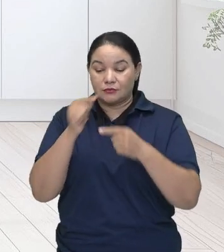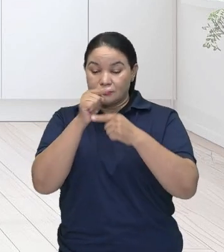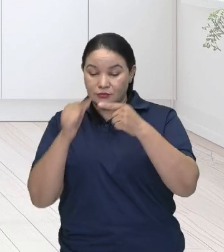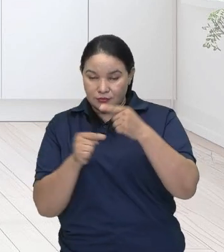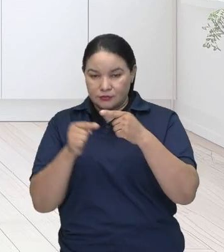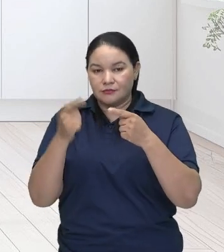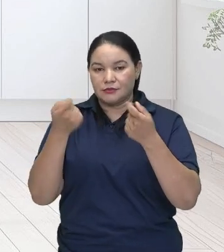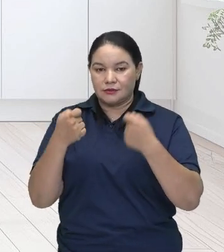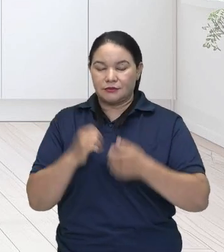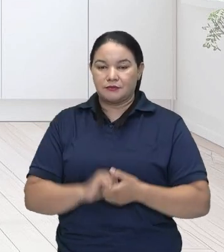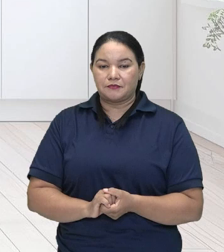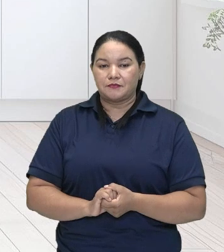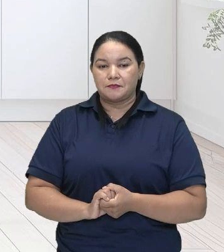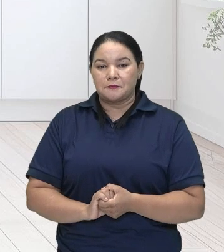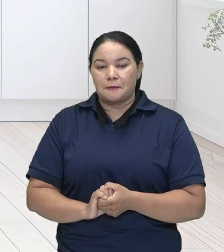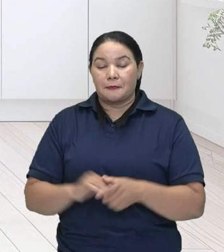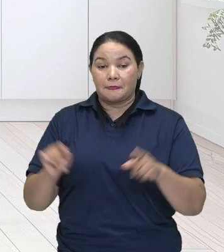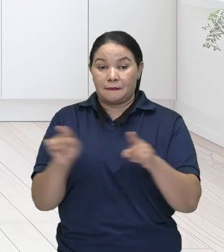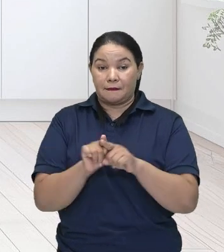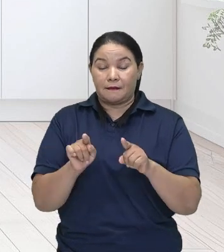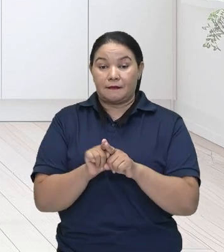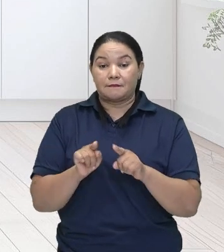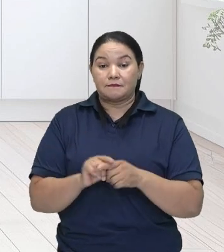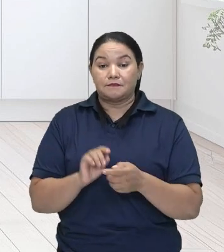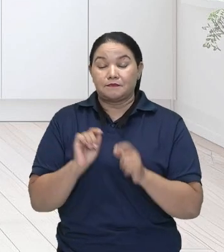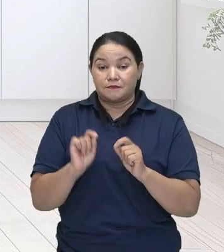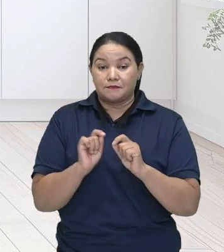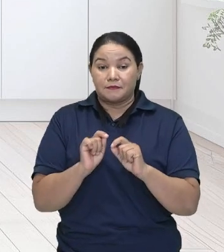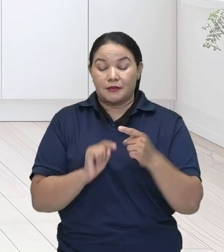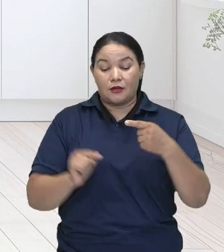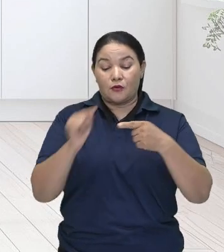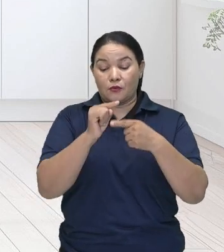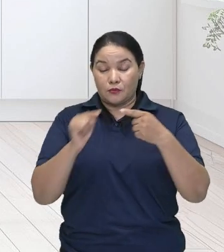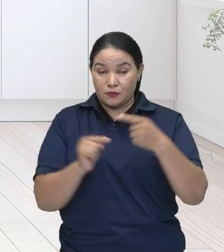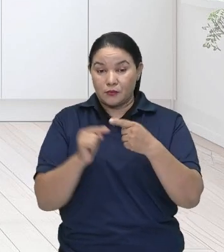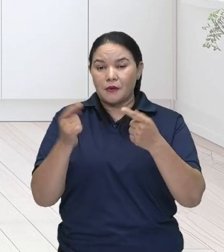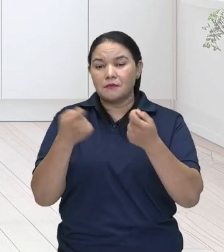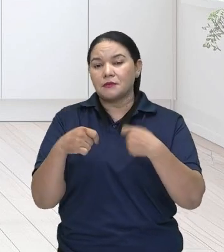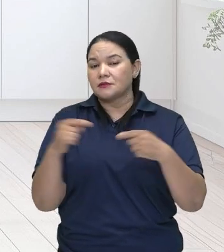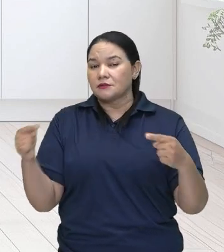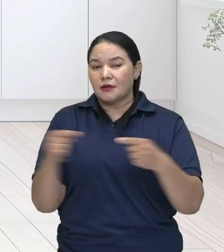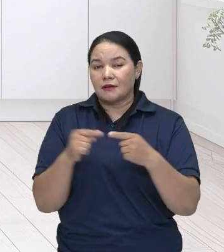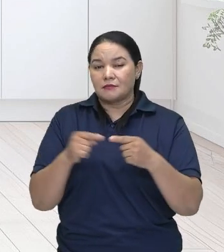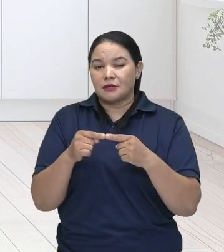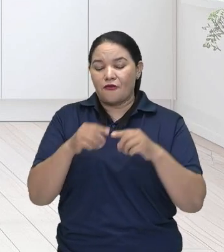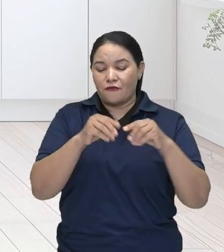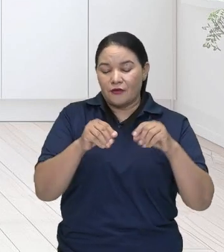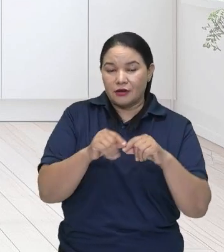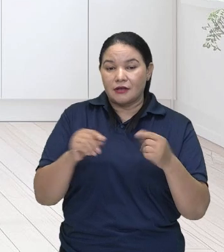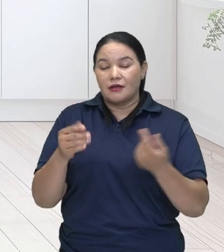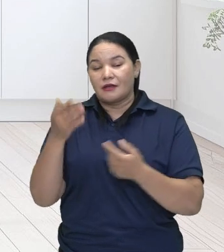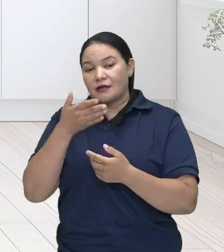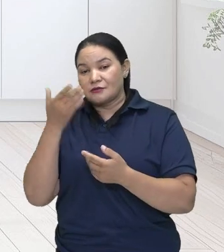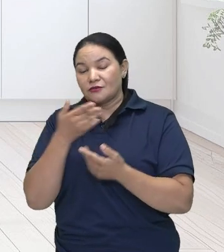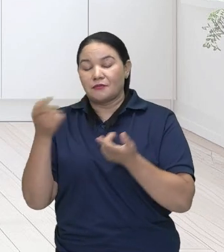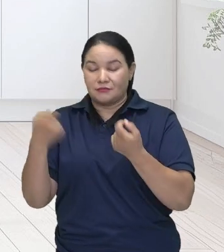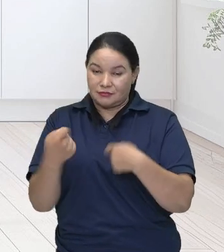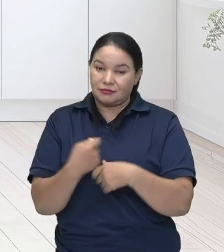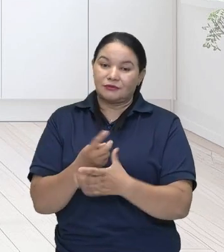uma proporção entre a farinha e o açúcar sempre será fixa e